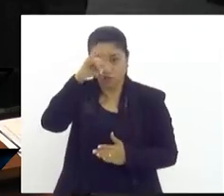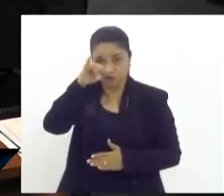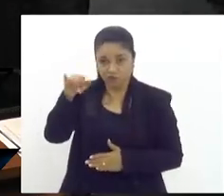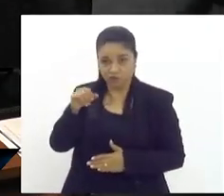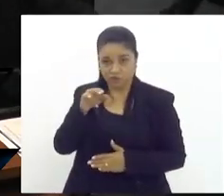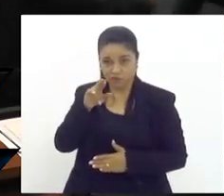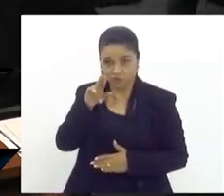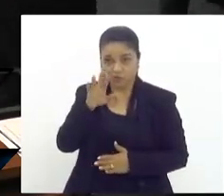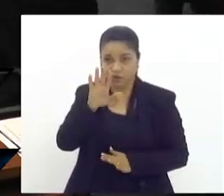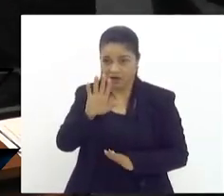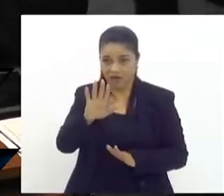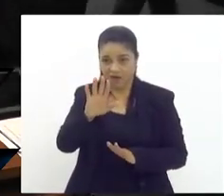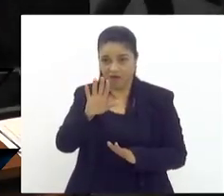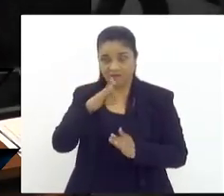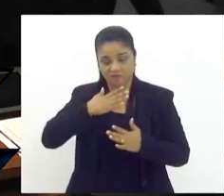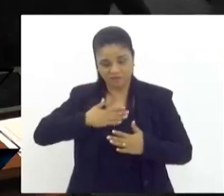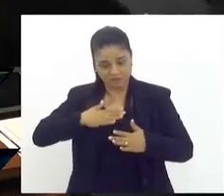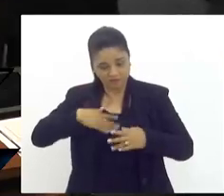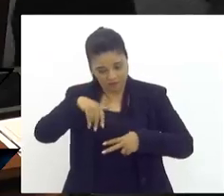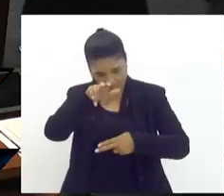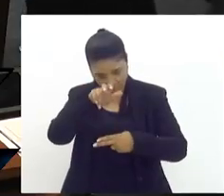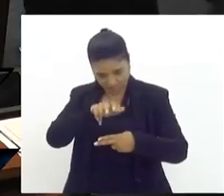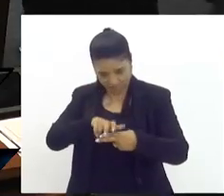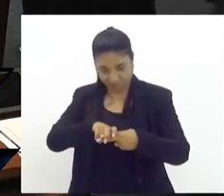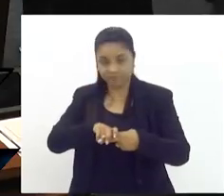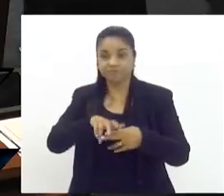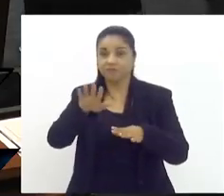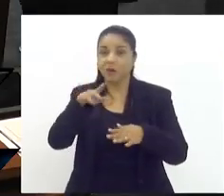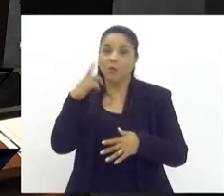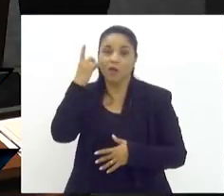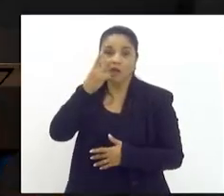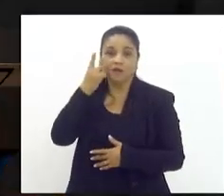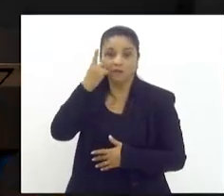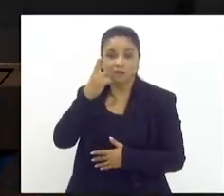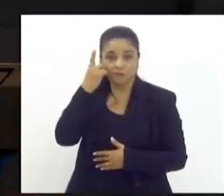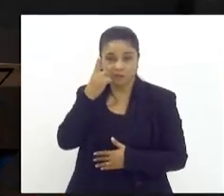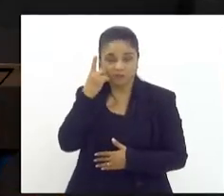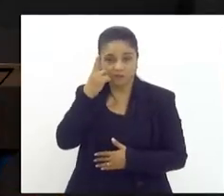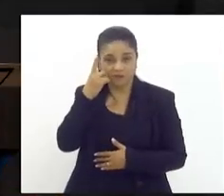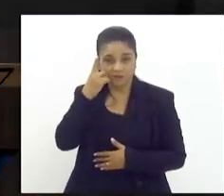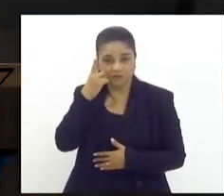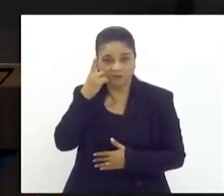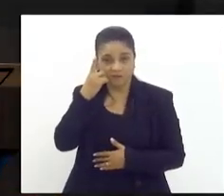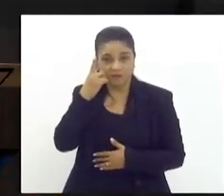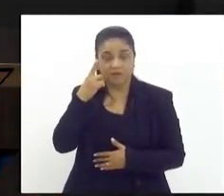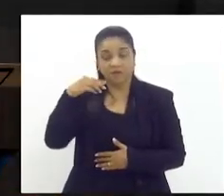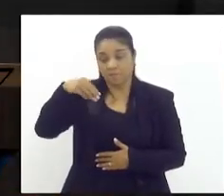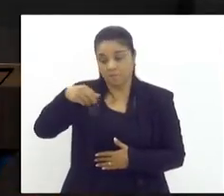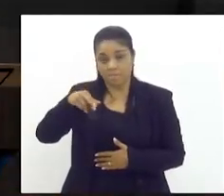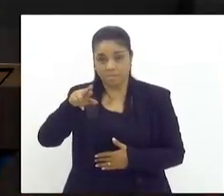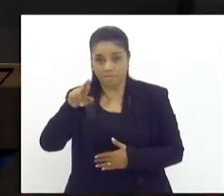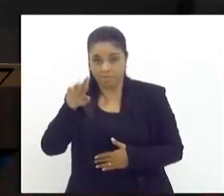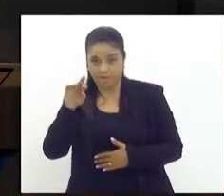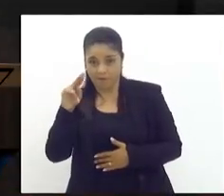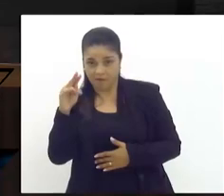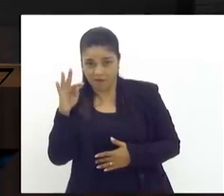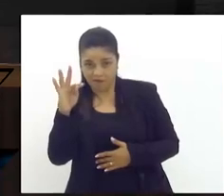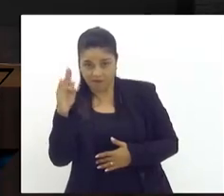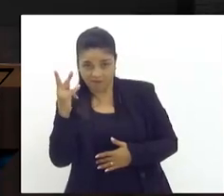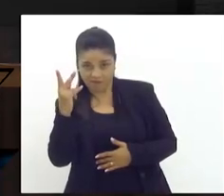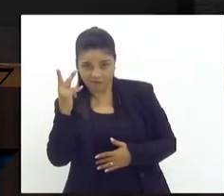sou eu eu sentar um pouco aqui a deputada a deputada Marta Rocha trouxe uma questão